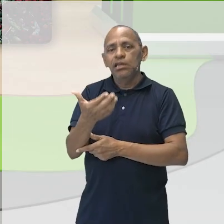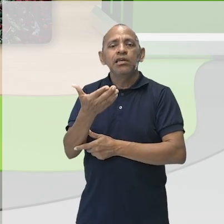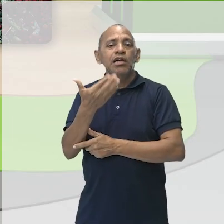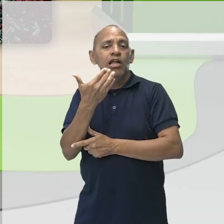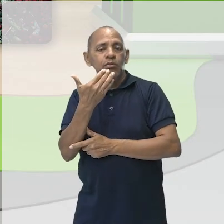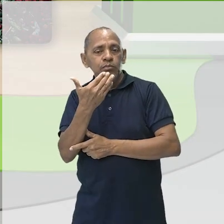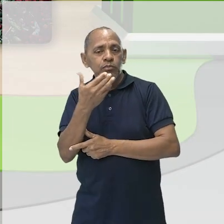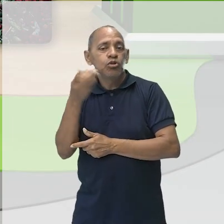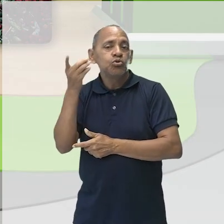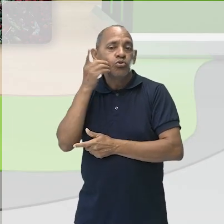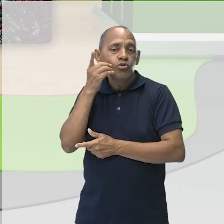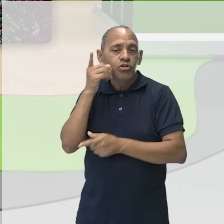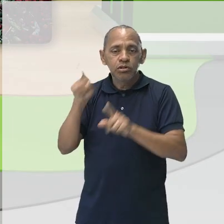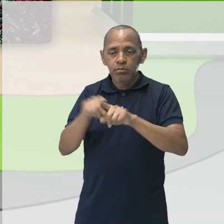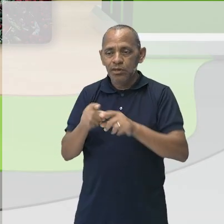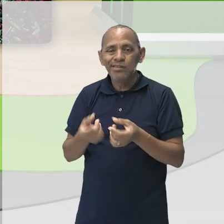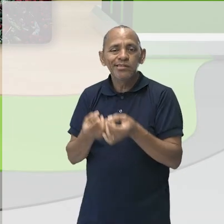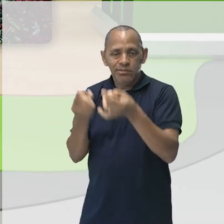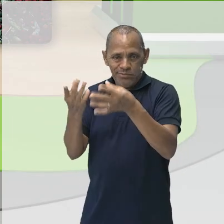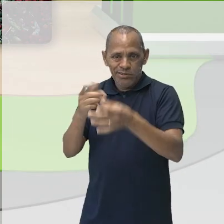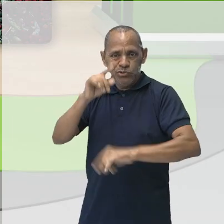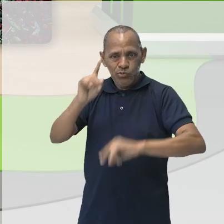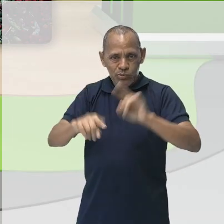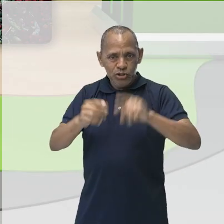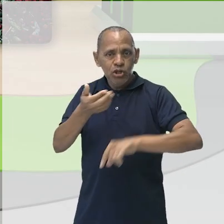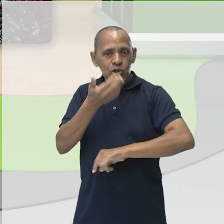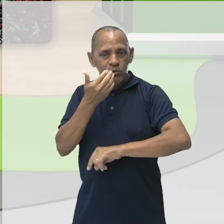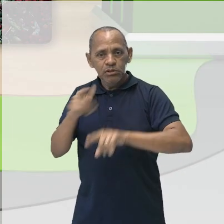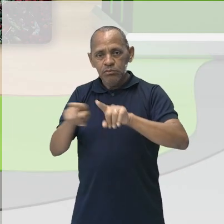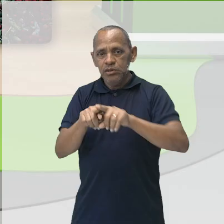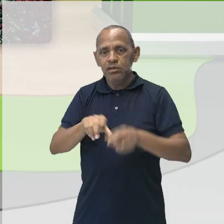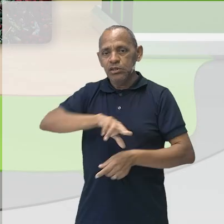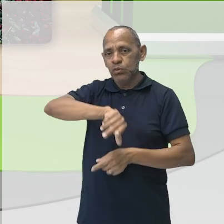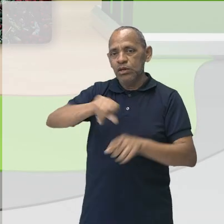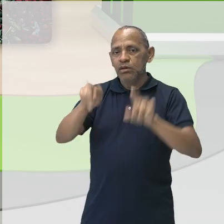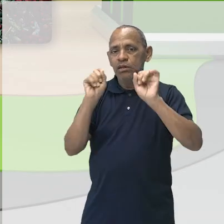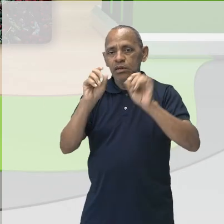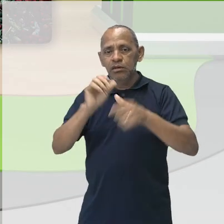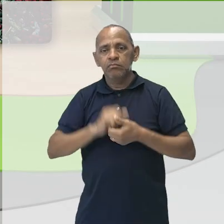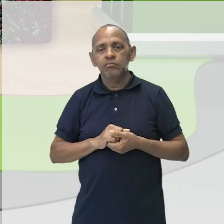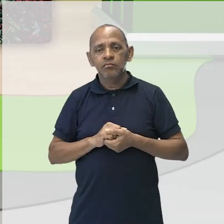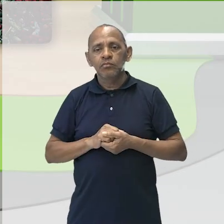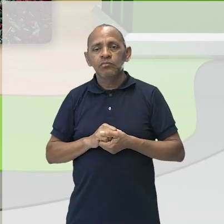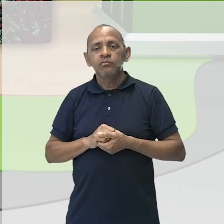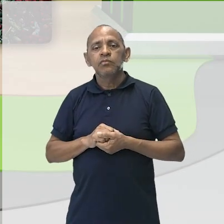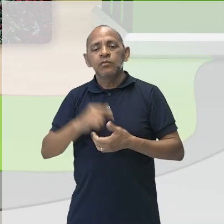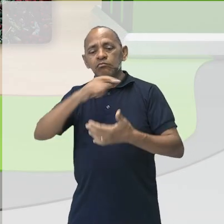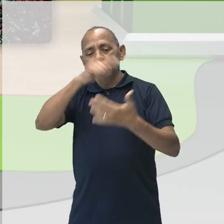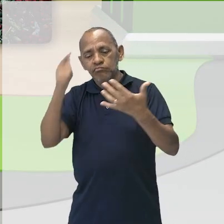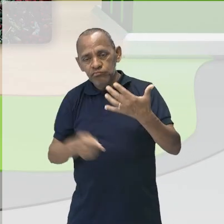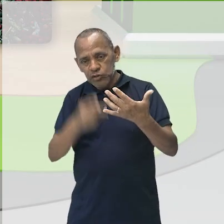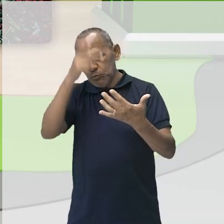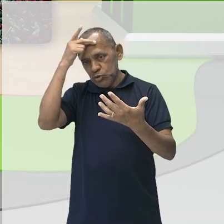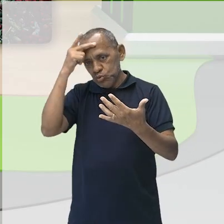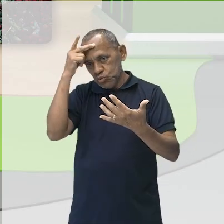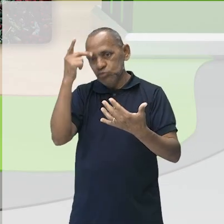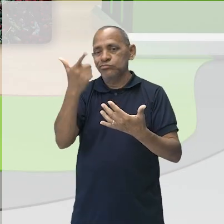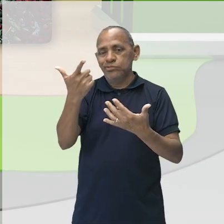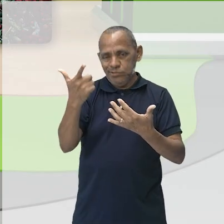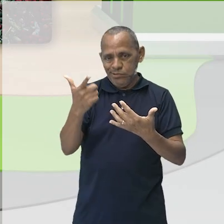aquela quantidade necessária de alimento todos os dias, e o desperdício dele, não só, né, com relação àqueles